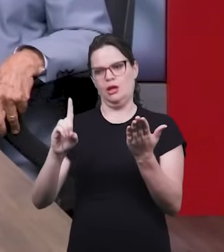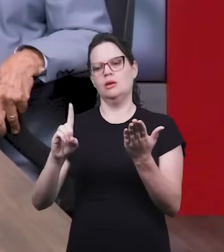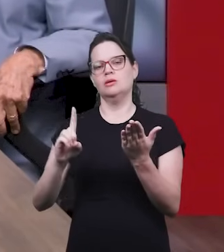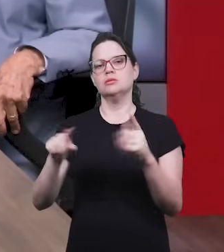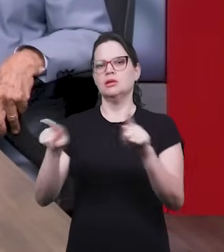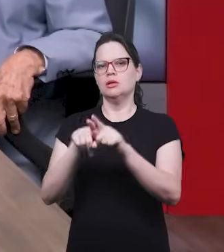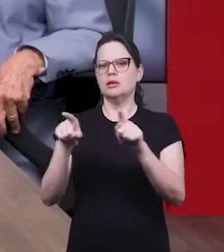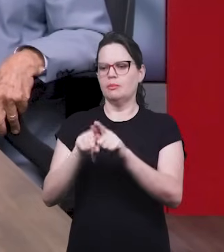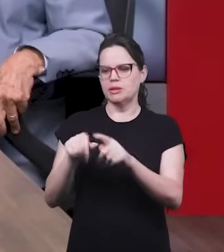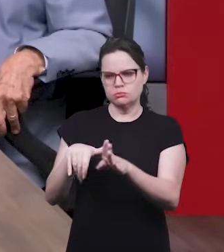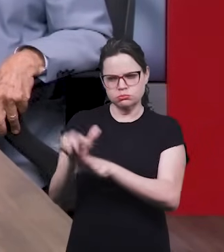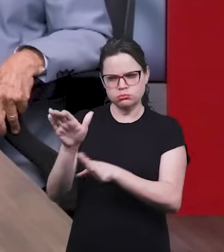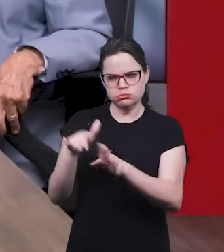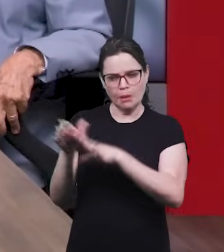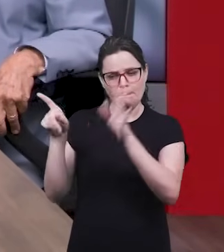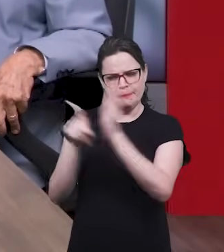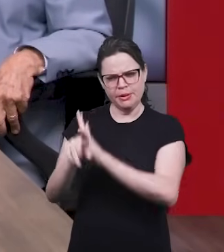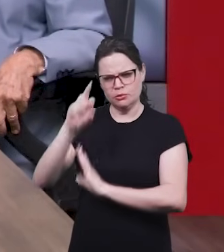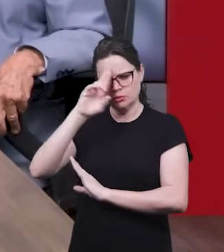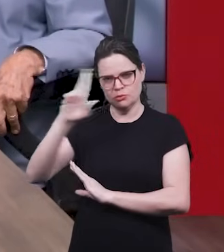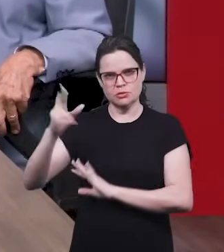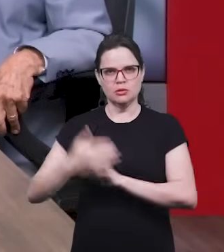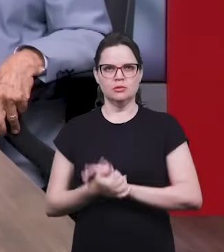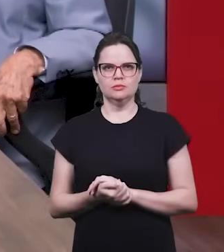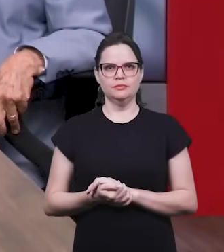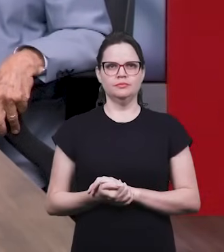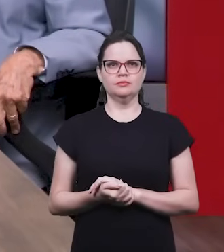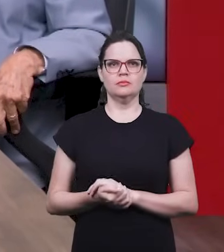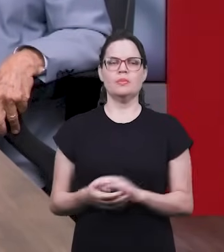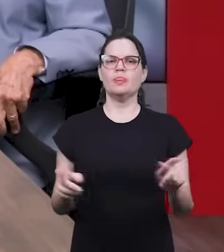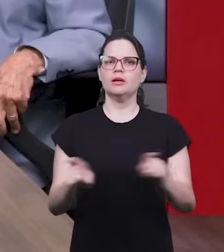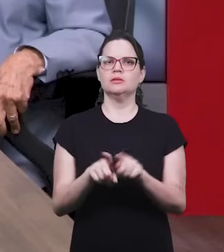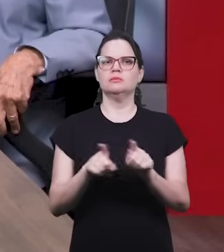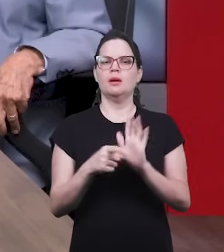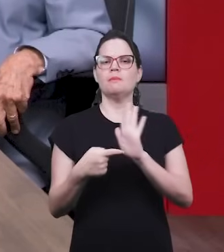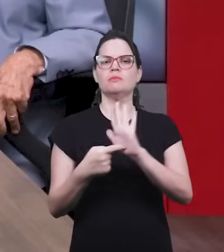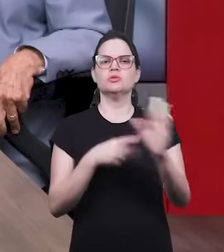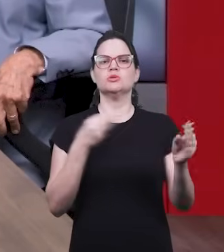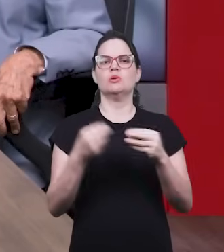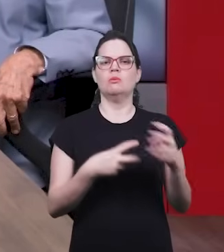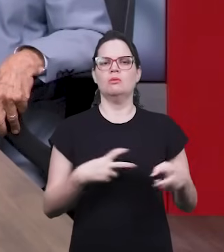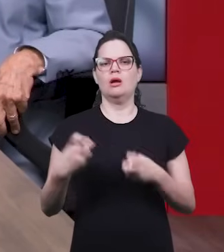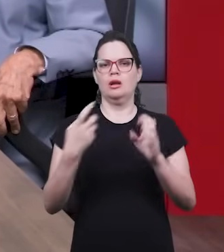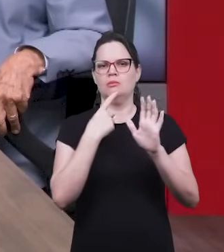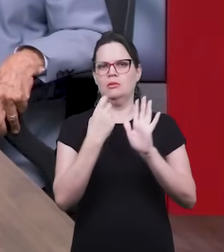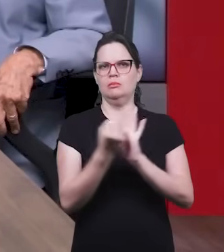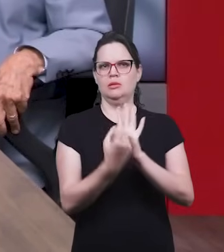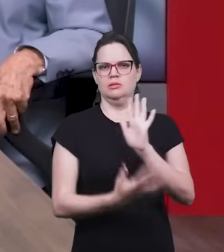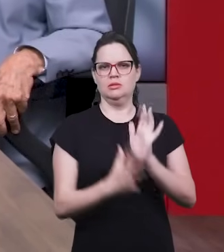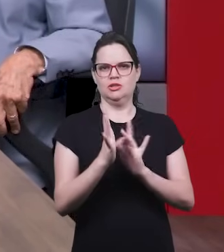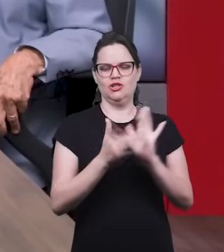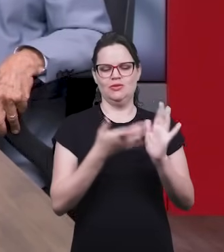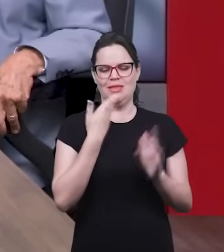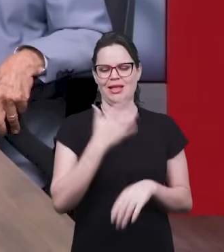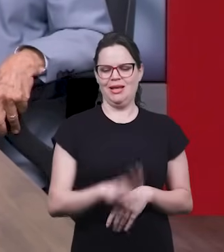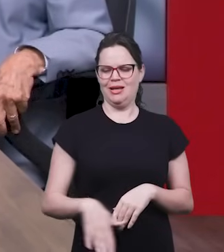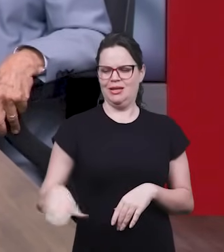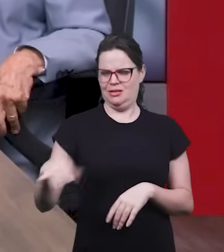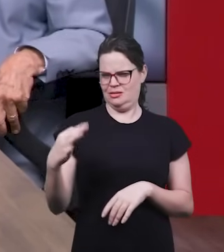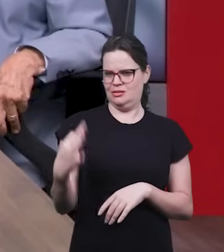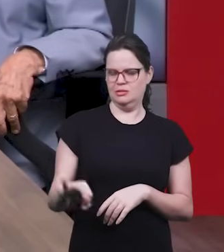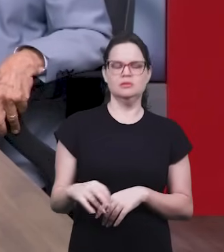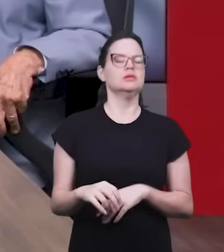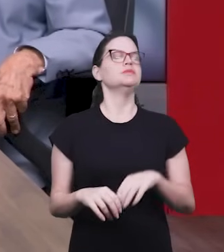a consultar o Senhor. Aqui também falando da importância do clamor pelo sangue de Jesus desde a infância, não é